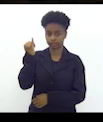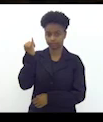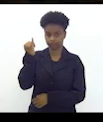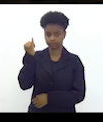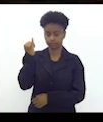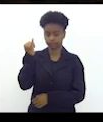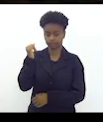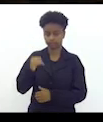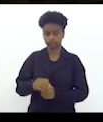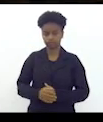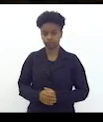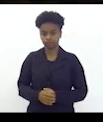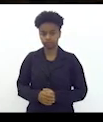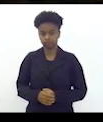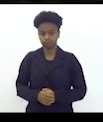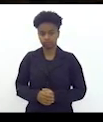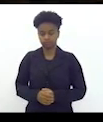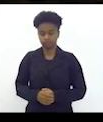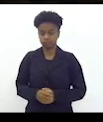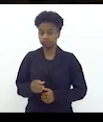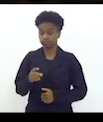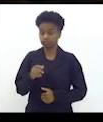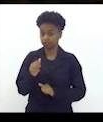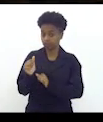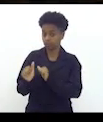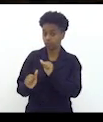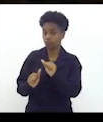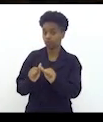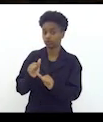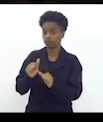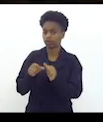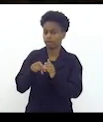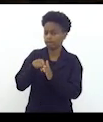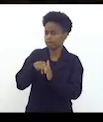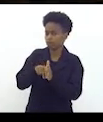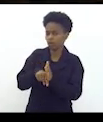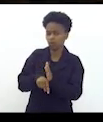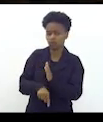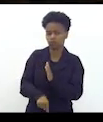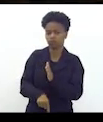que vai modificar em profundidade